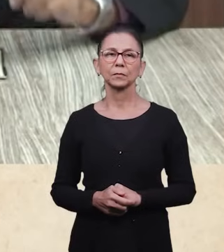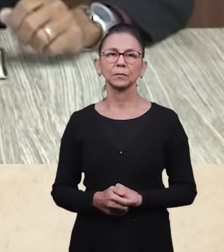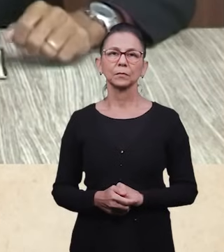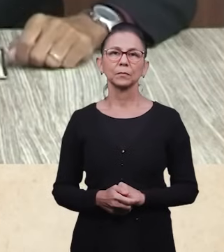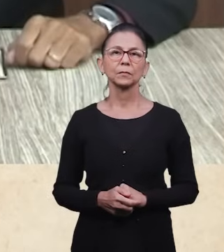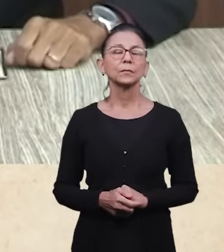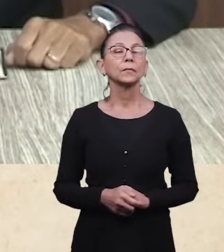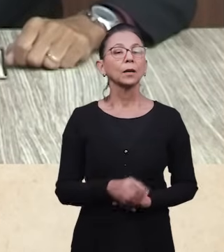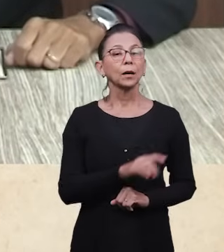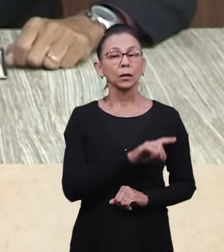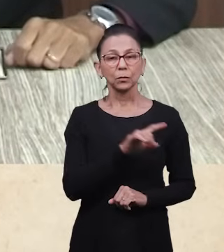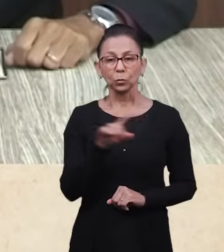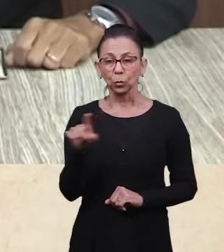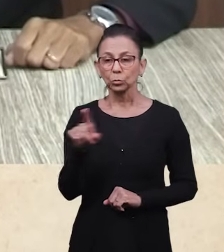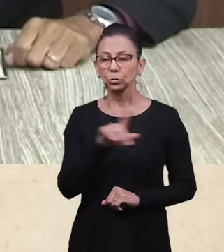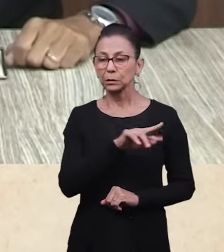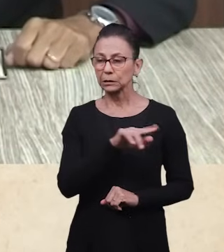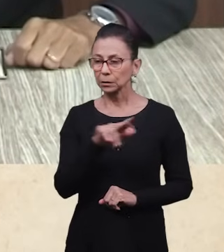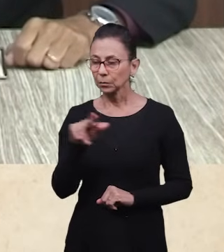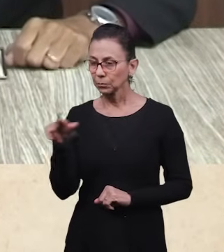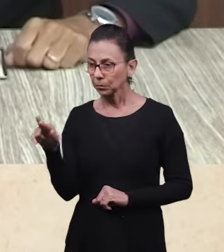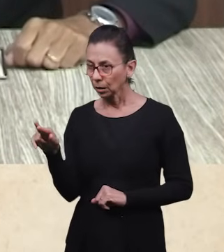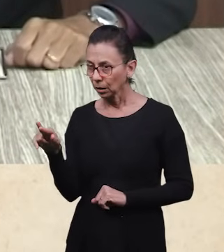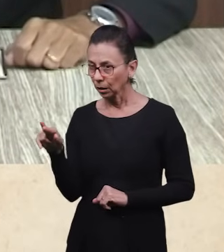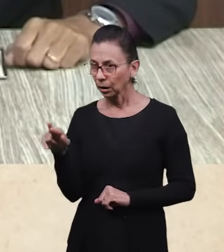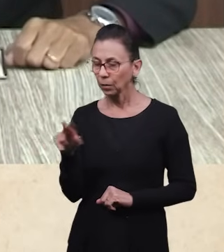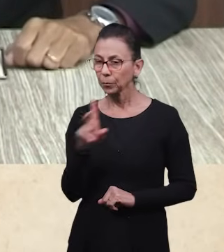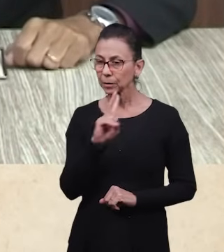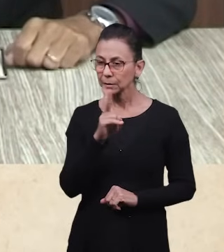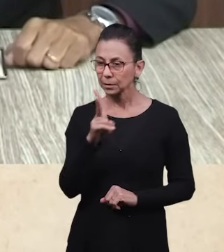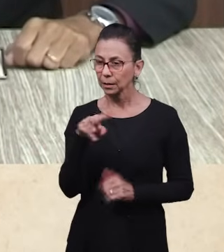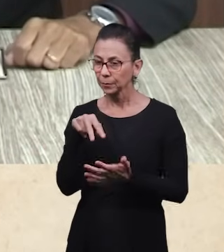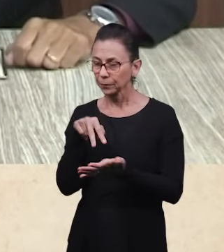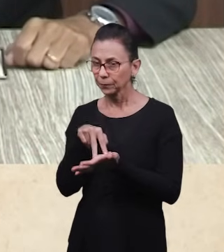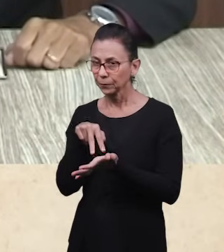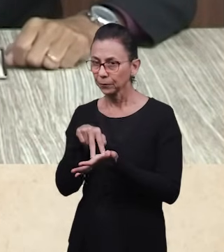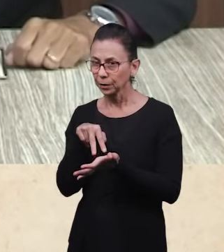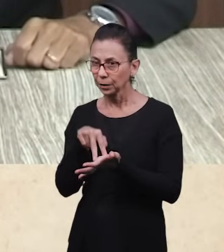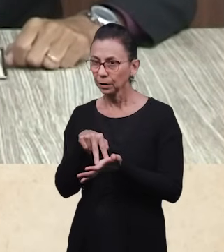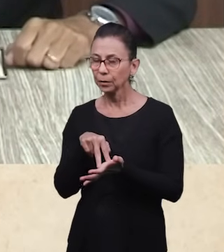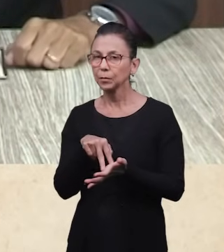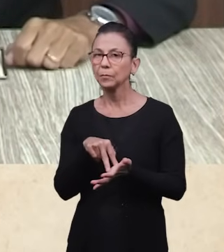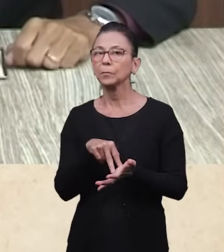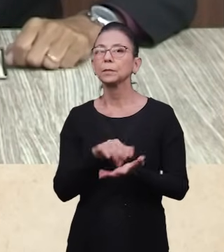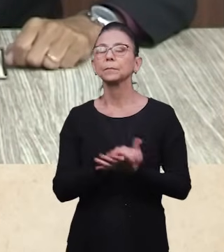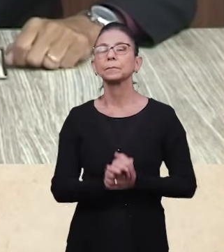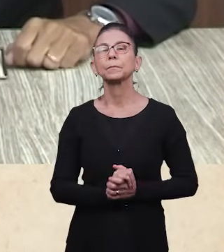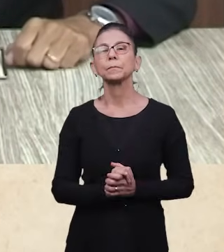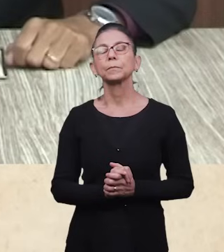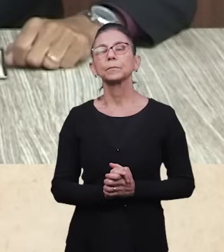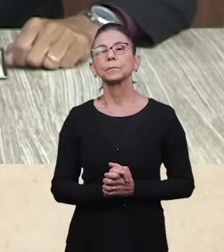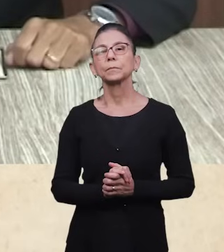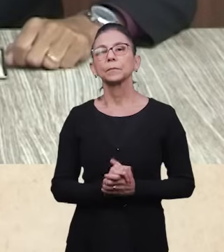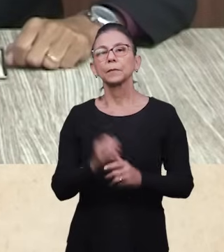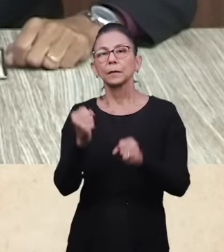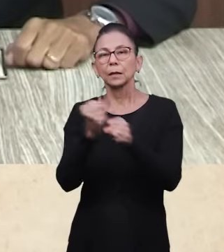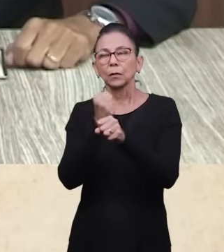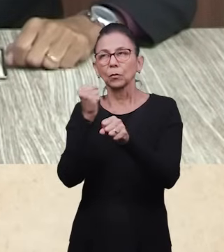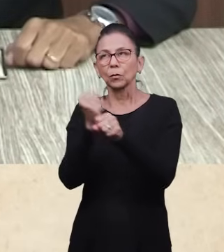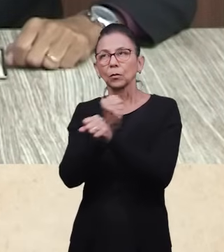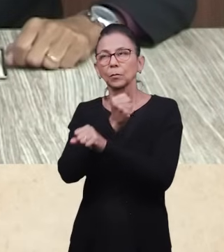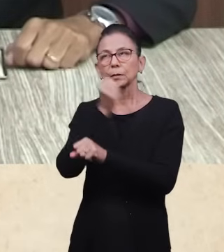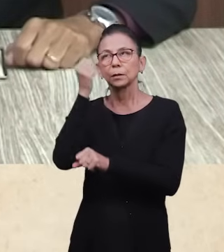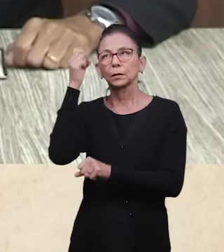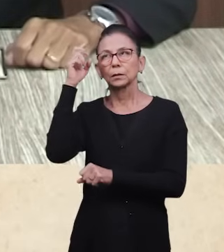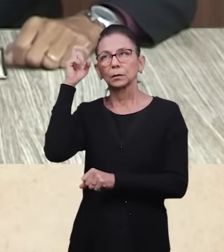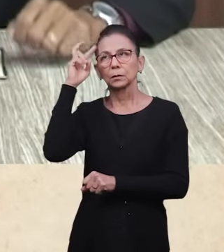diz assim: Portanto, irmãos, procurai fazer cada vez mais firme a vossa vocação e eleição,